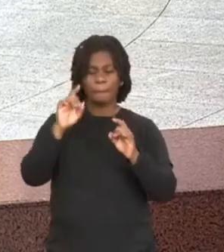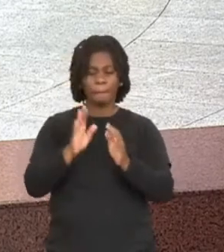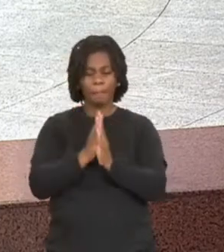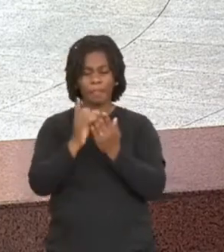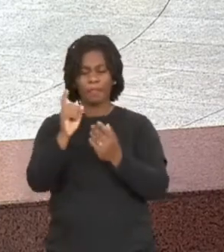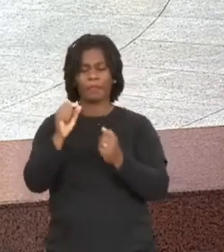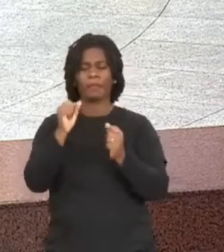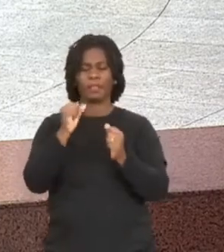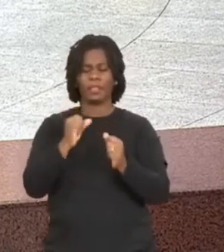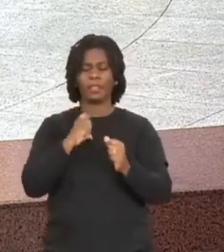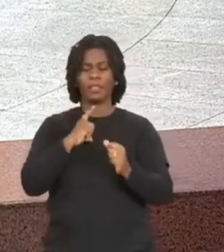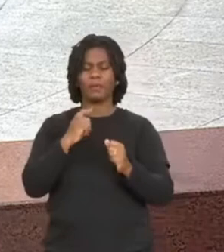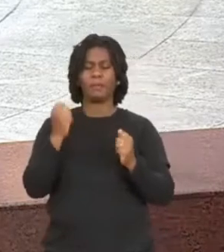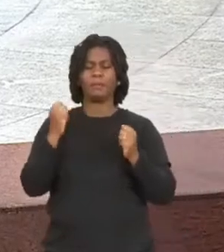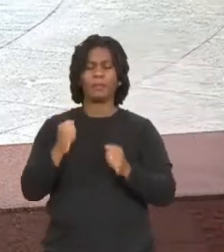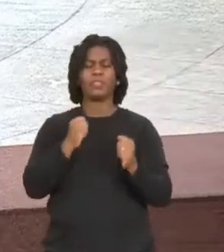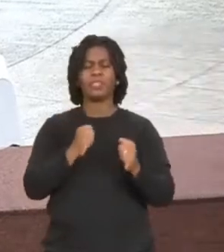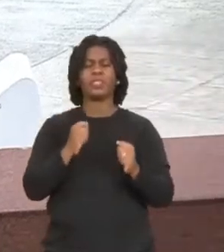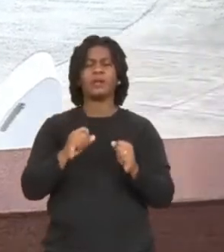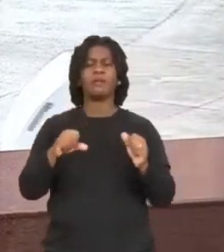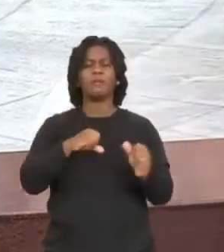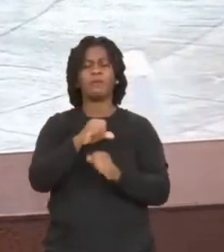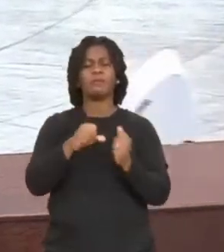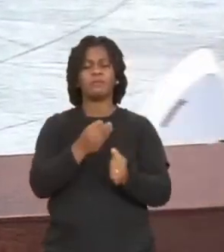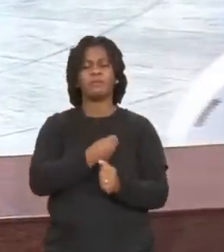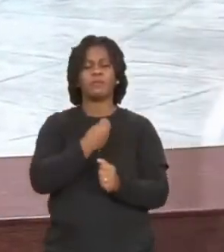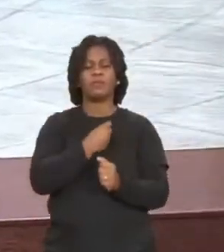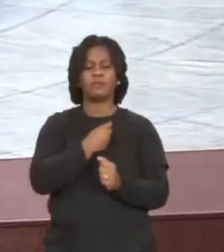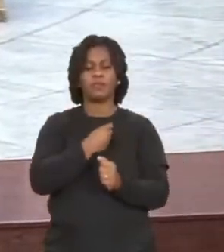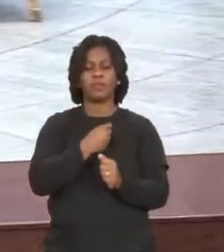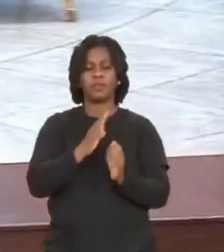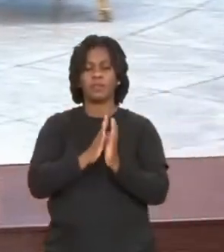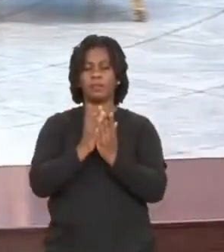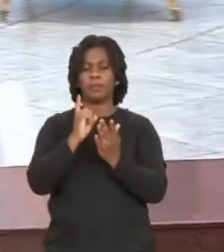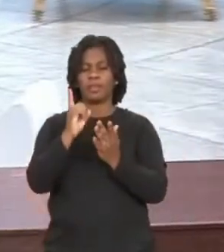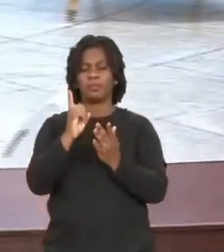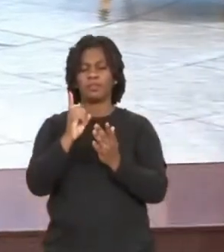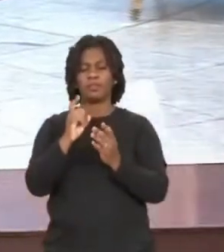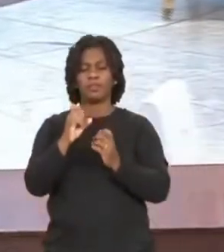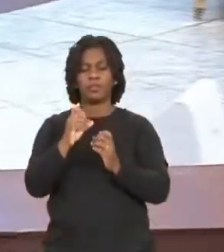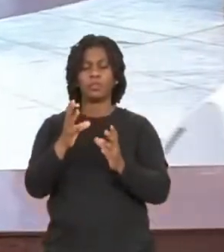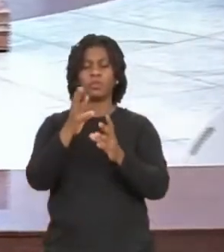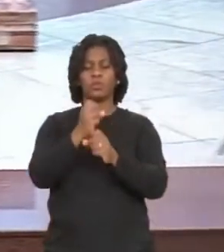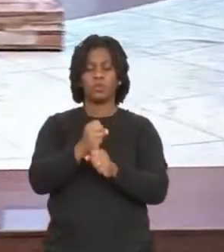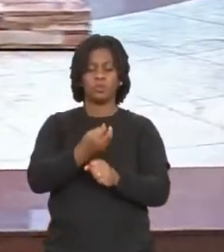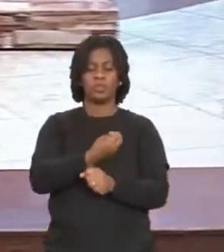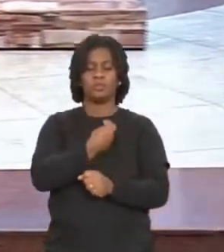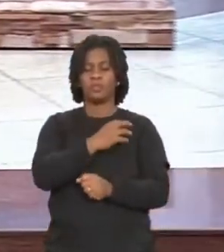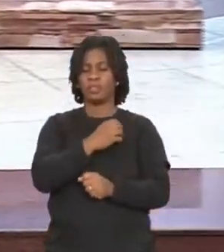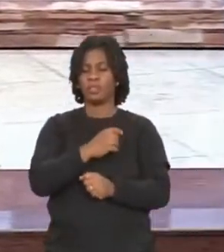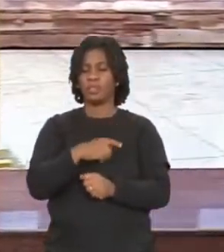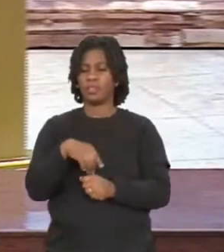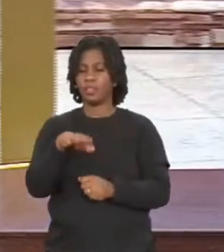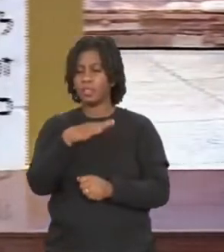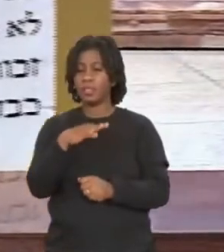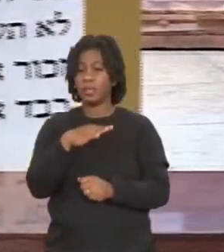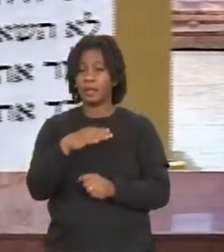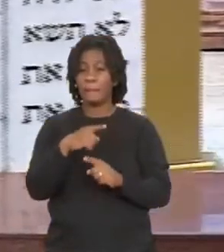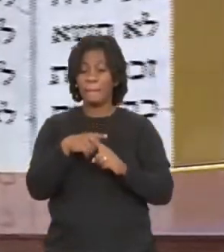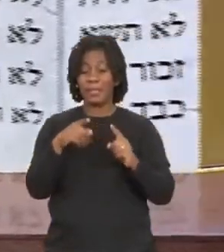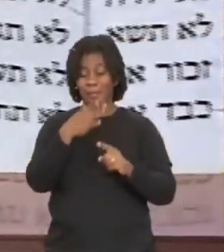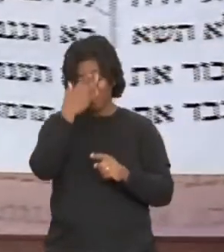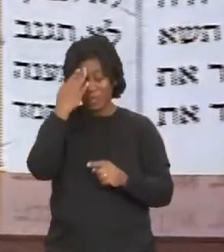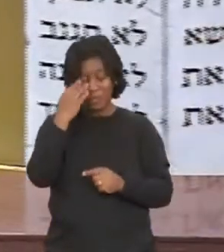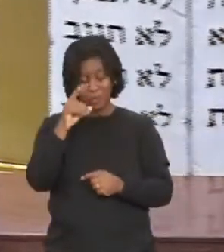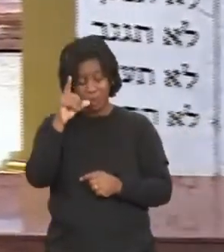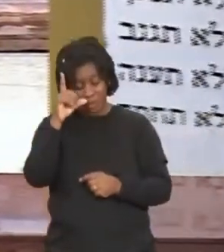vida deles, a palavra de Deus soma na vida deles. Mas quem dorme, mostra, sabe o quê? Que a palavra de Deus em nada é a